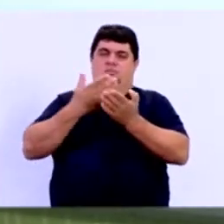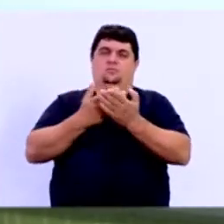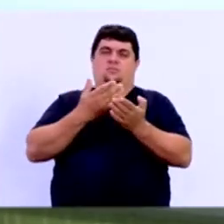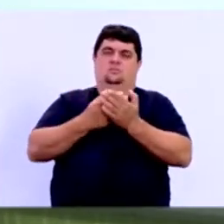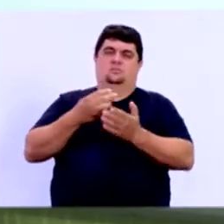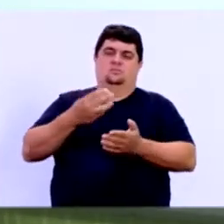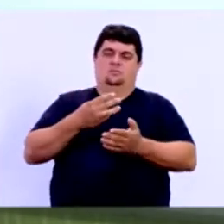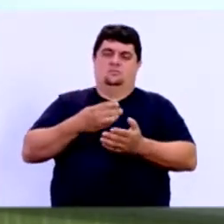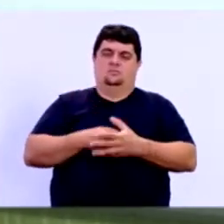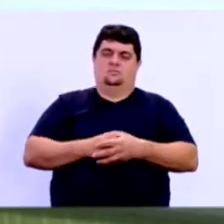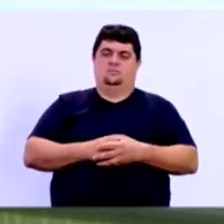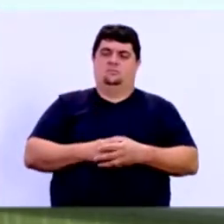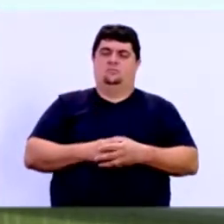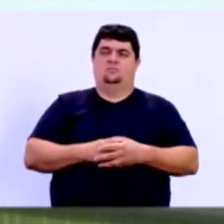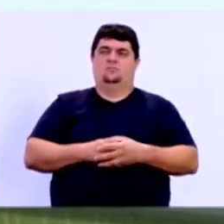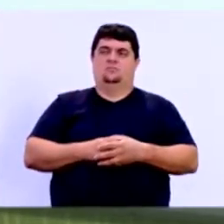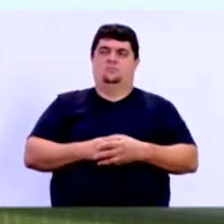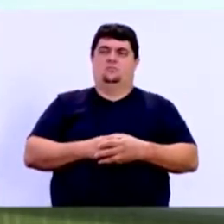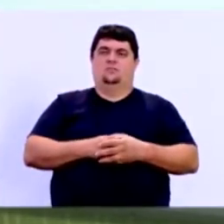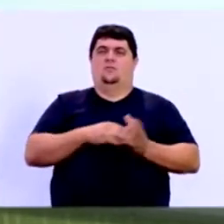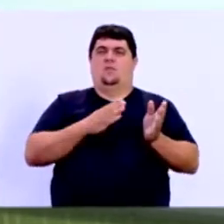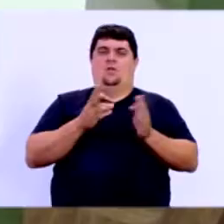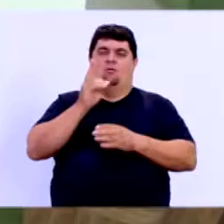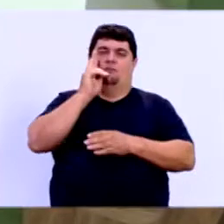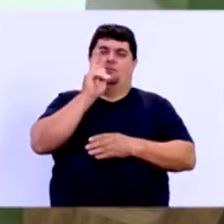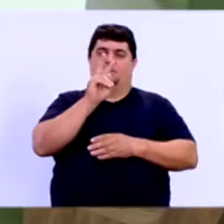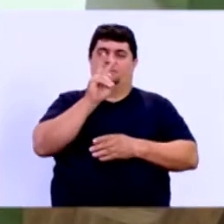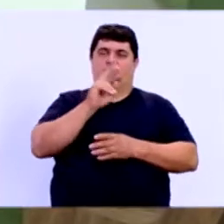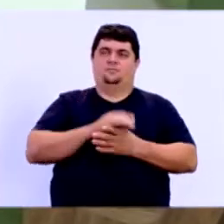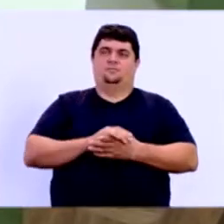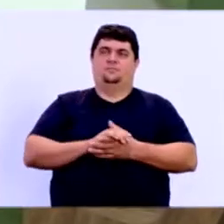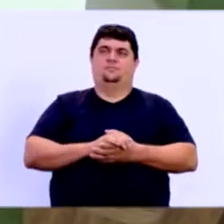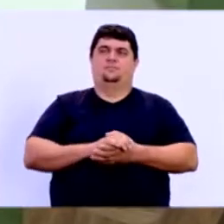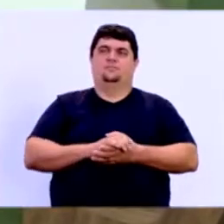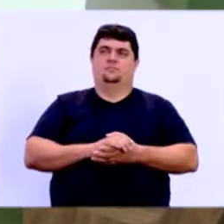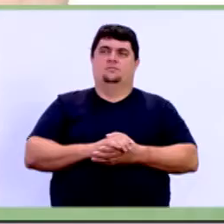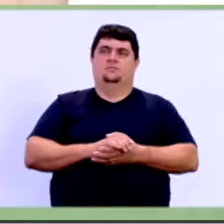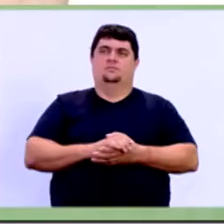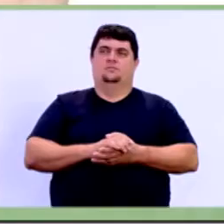número 3, caro aluno. Então, vamos para o quadro, né?